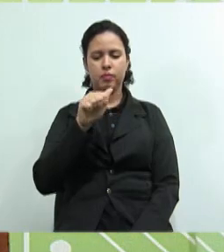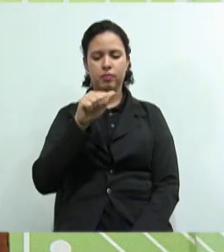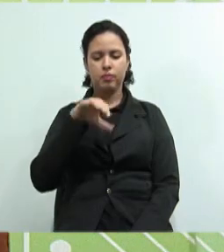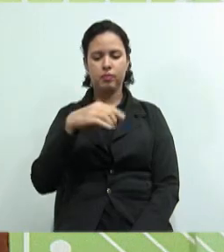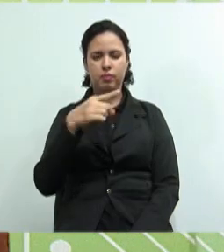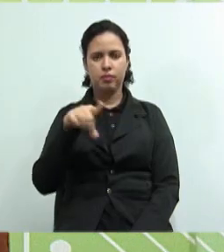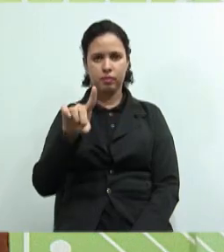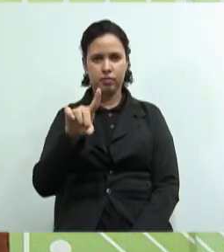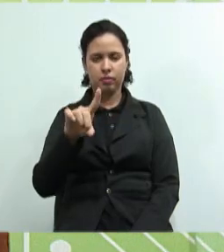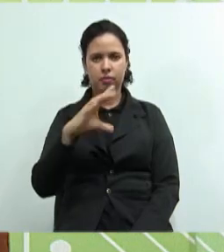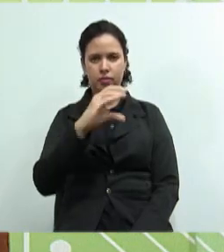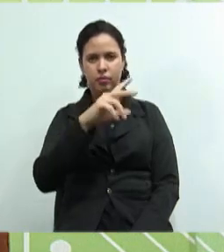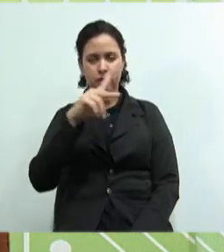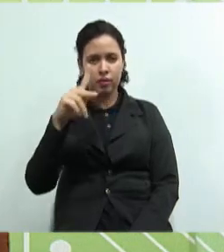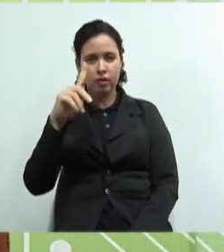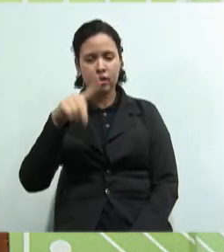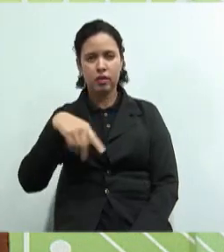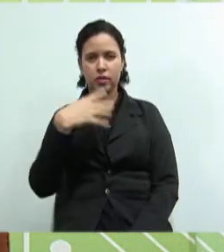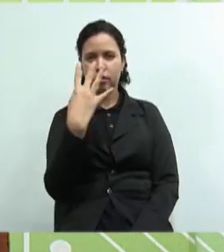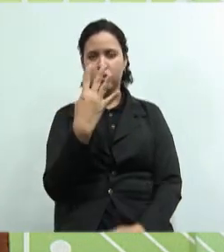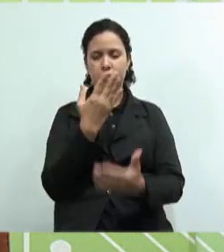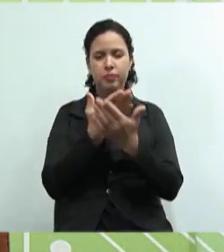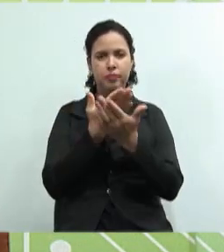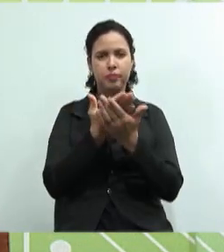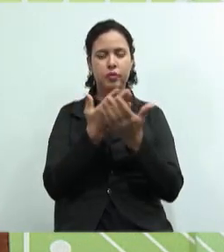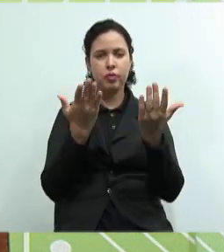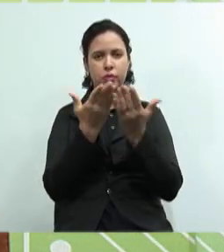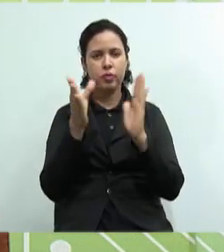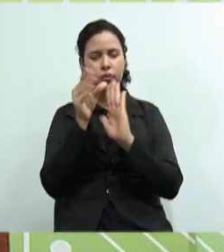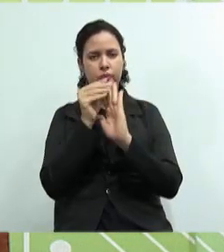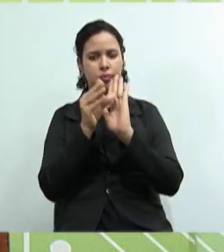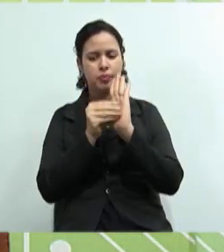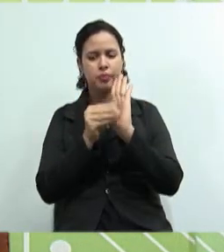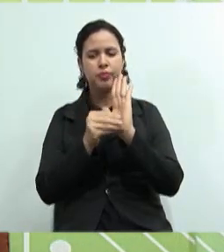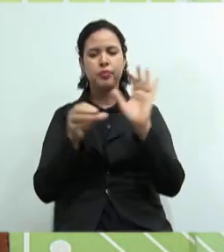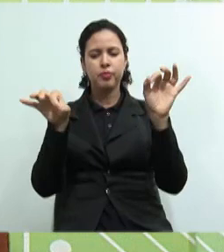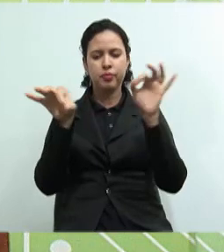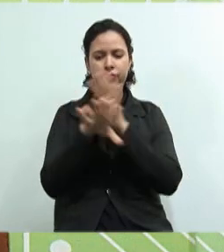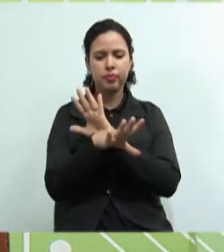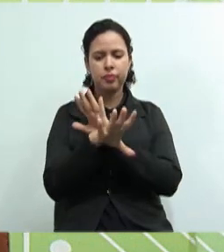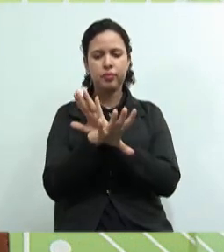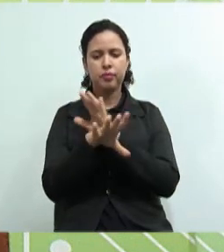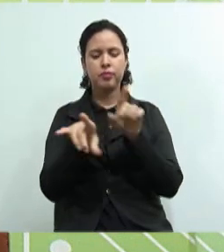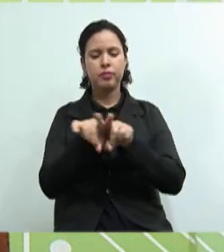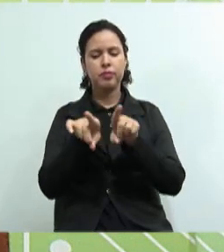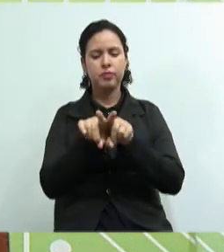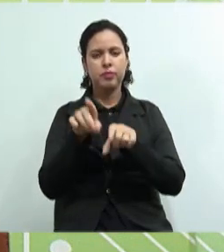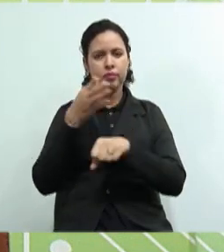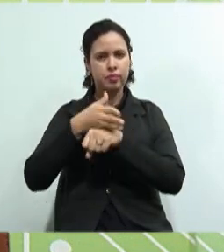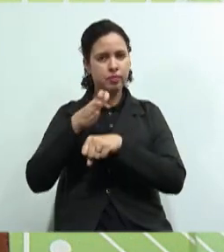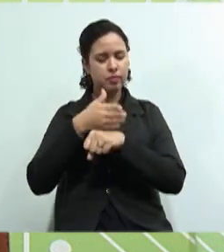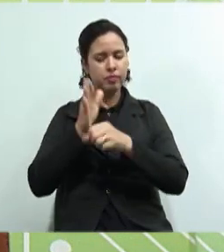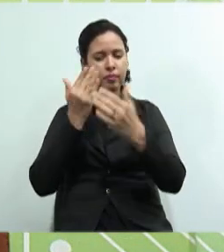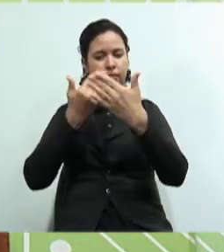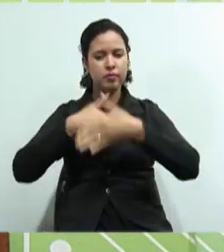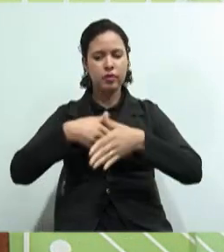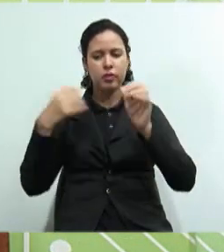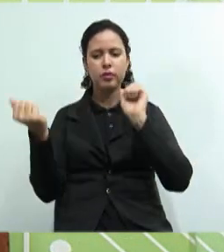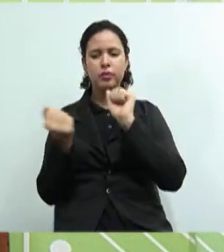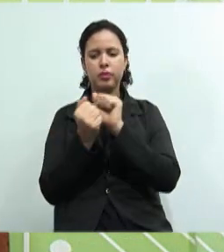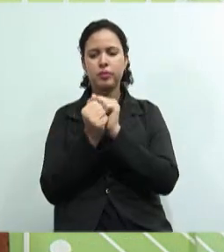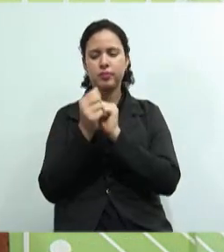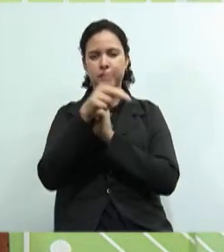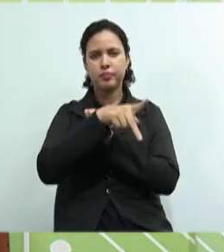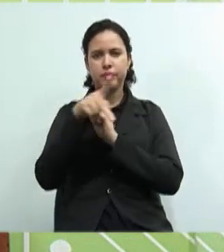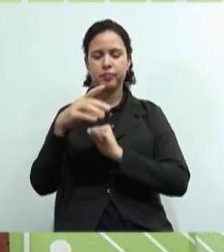quarta aula. Hoje nós vamos concluir o nosso conteúdo e nos preparar um pouco para a nossa avaliação. Está aqui comigo o professor